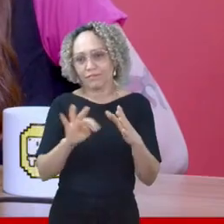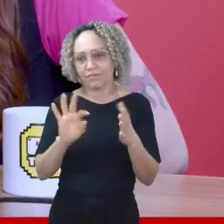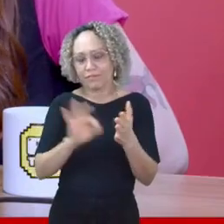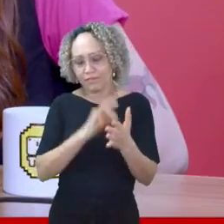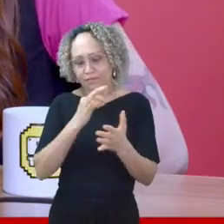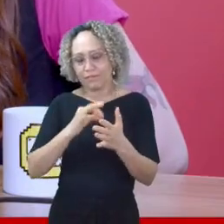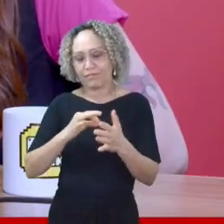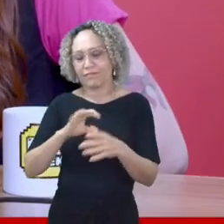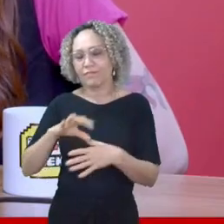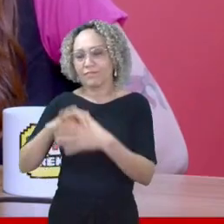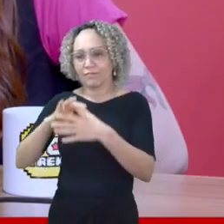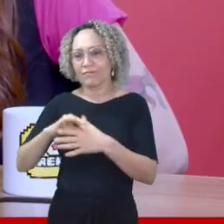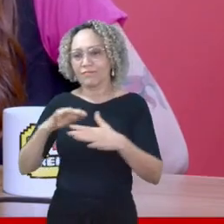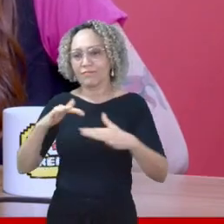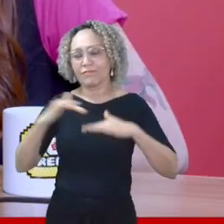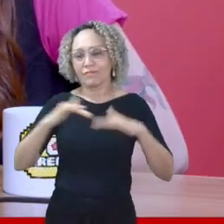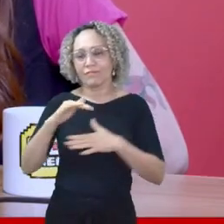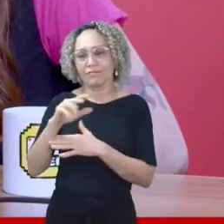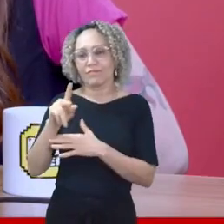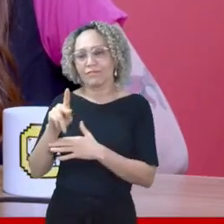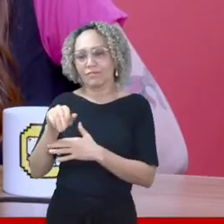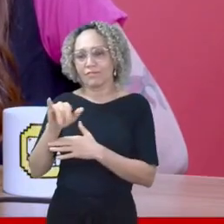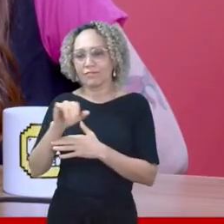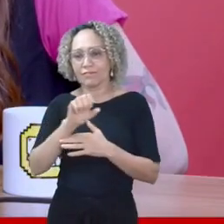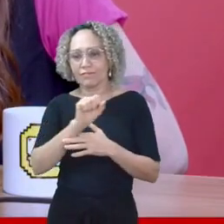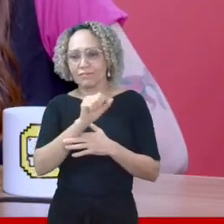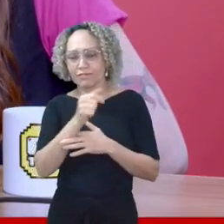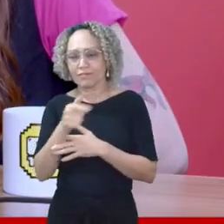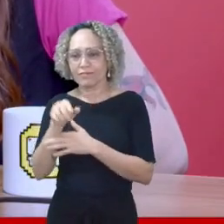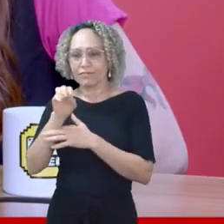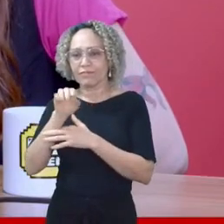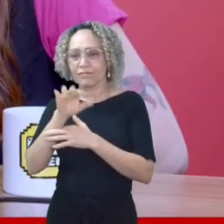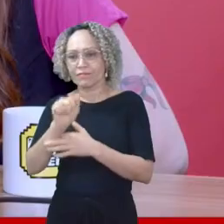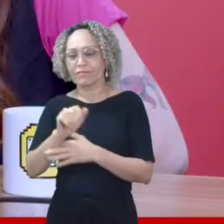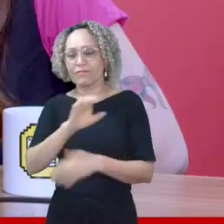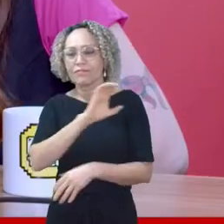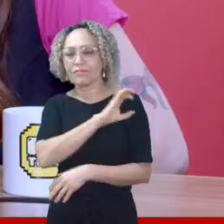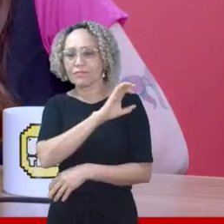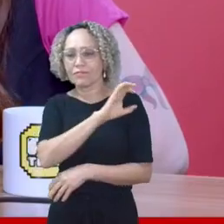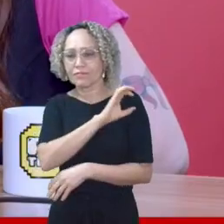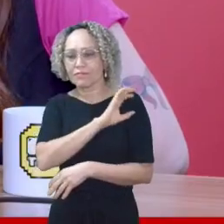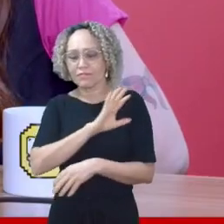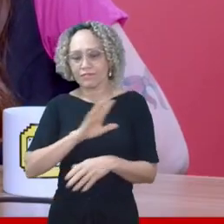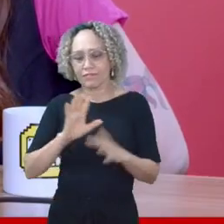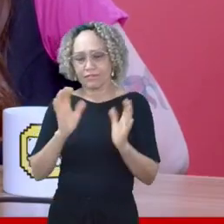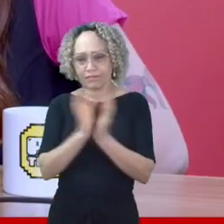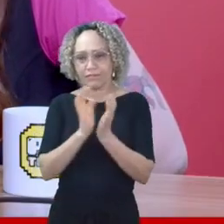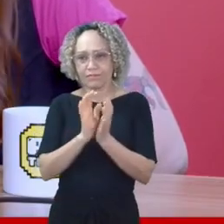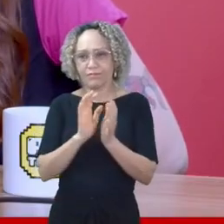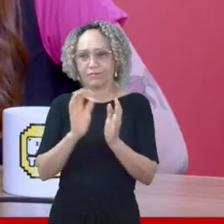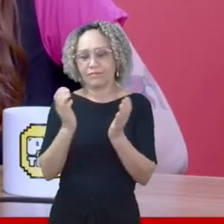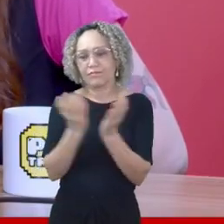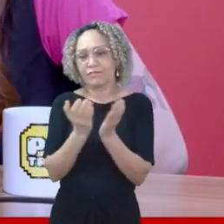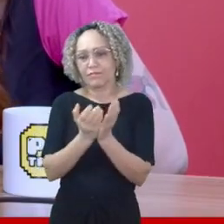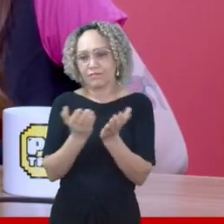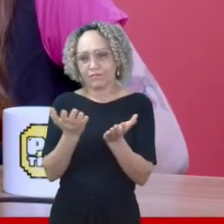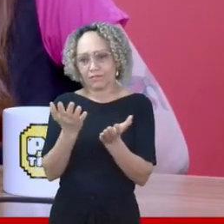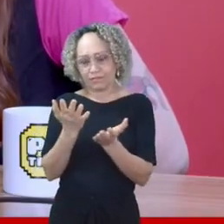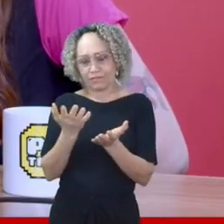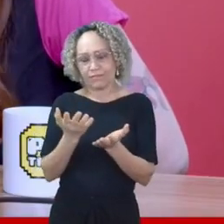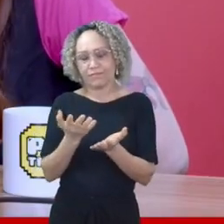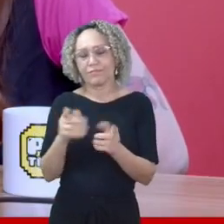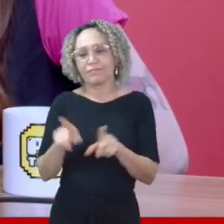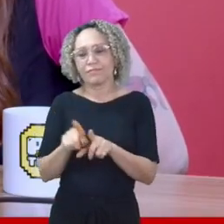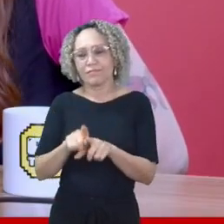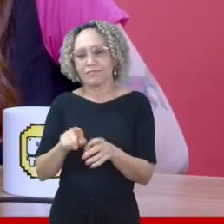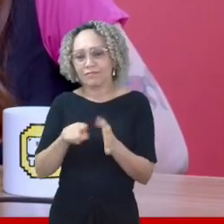do Coletivo de Juventude Negra Enegrecer, coordenador da Frente de Evangélicos pelo Estado de Direito e